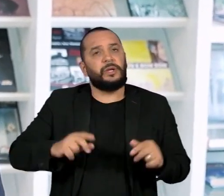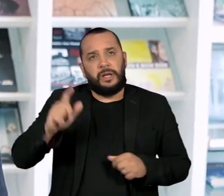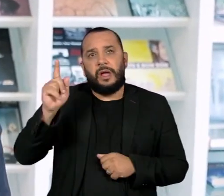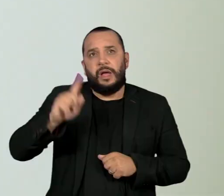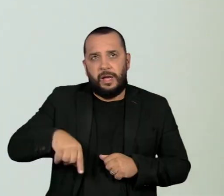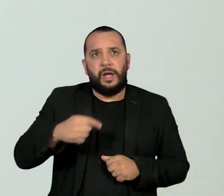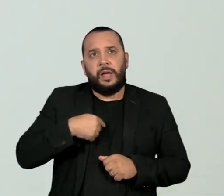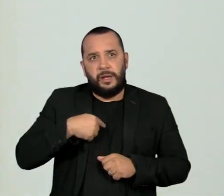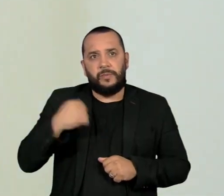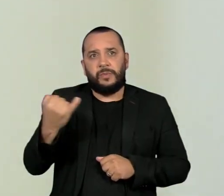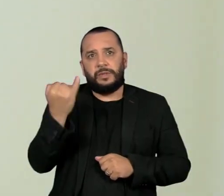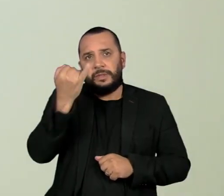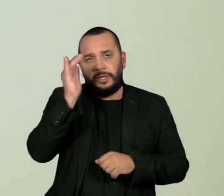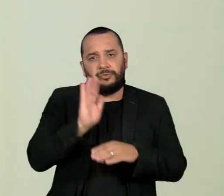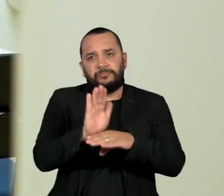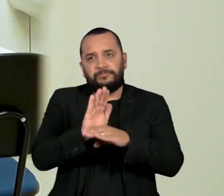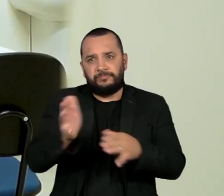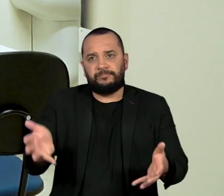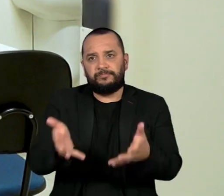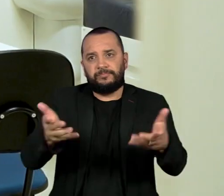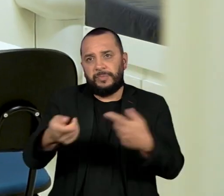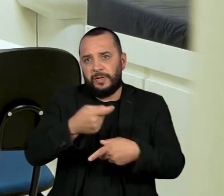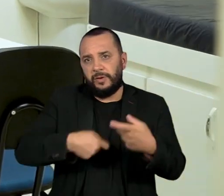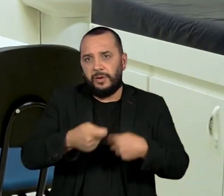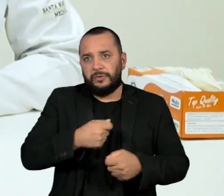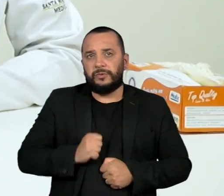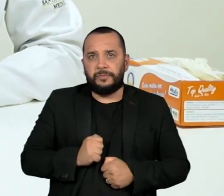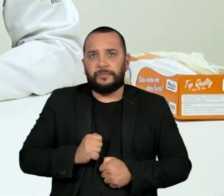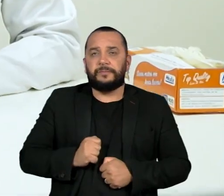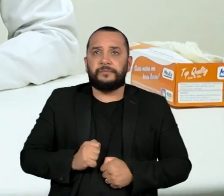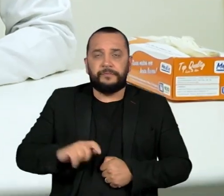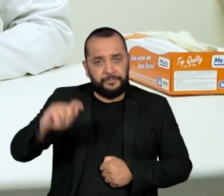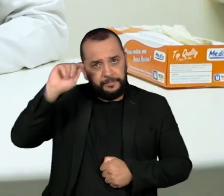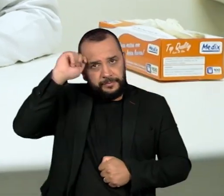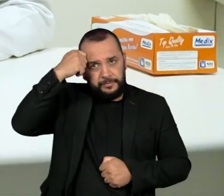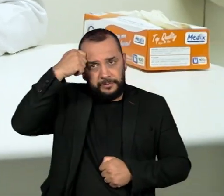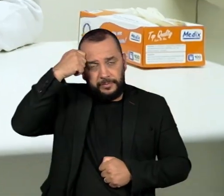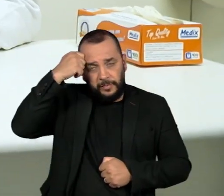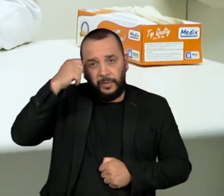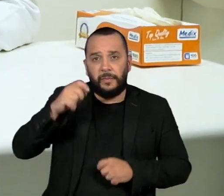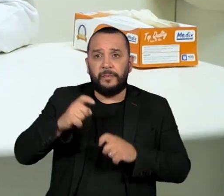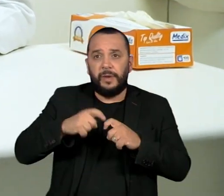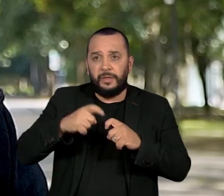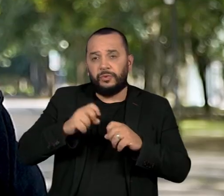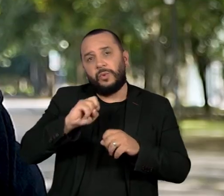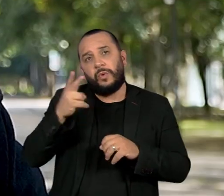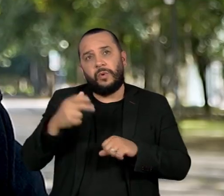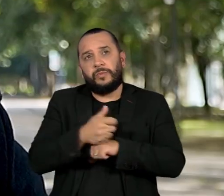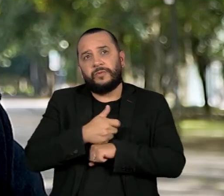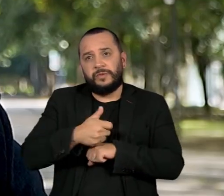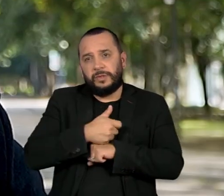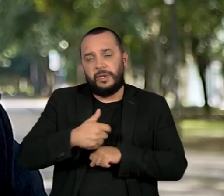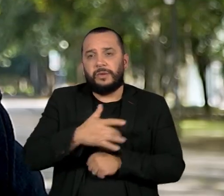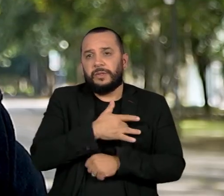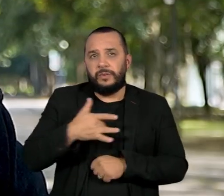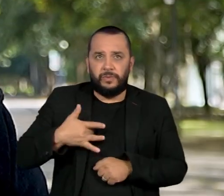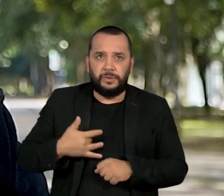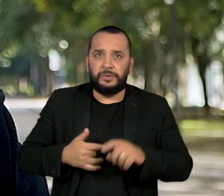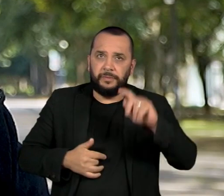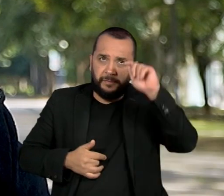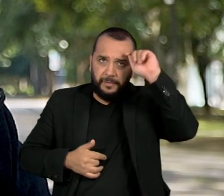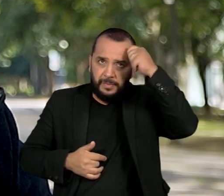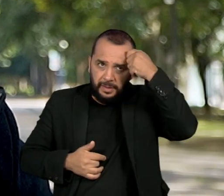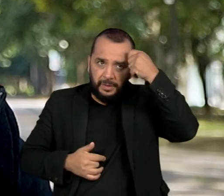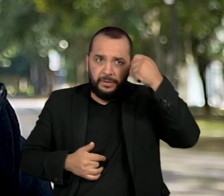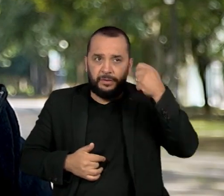para crescimento de negócio. Médicos negros, eles estão, não só médicos, os profissionais da saúde, pretas e pretos,